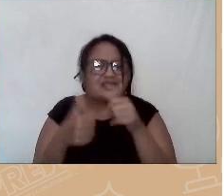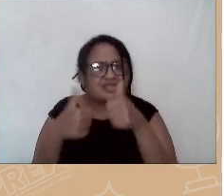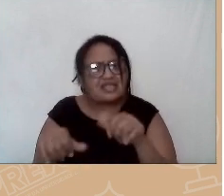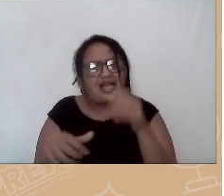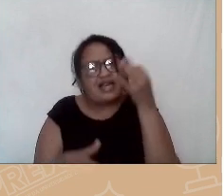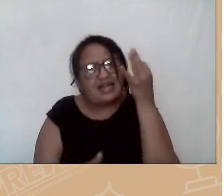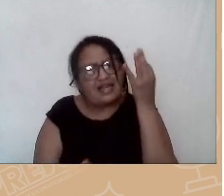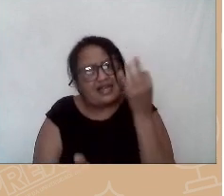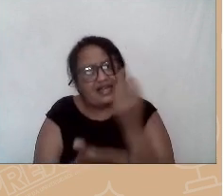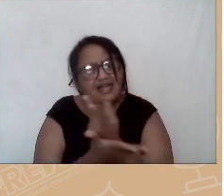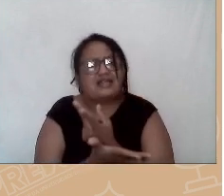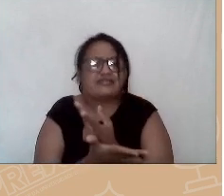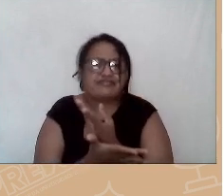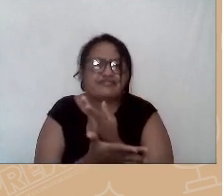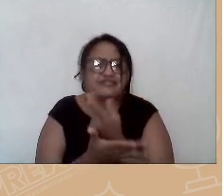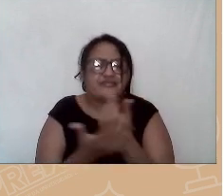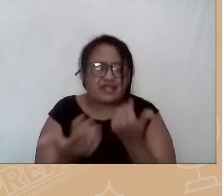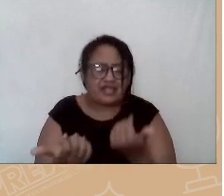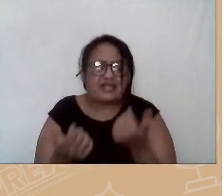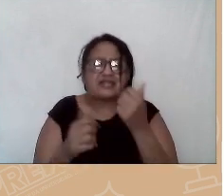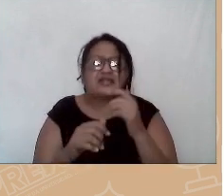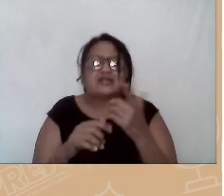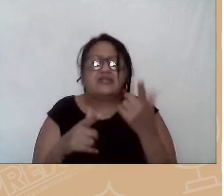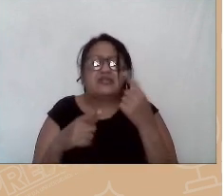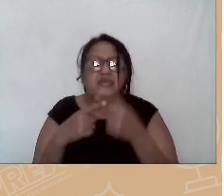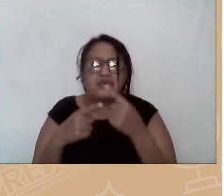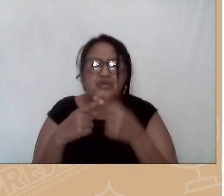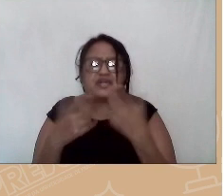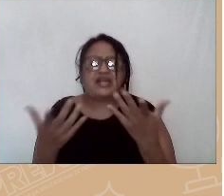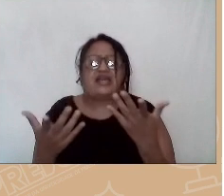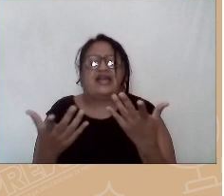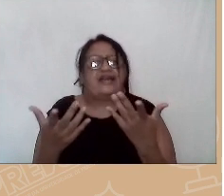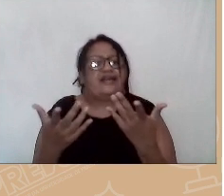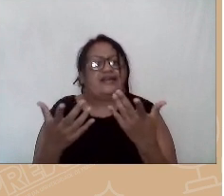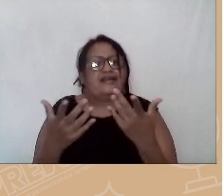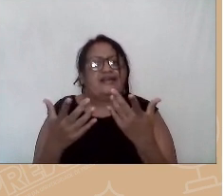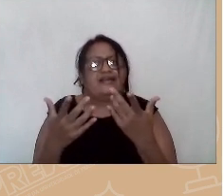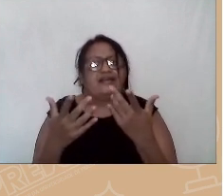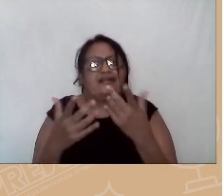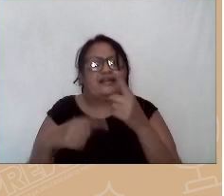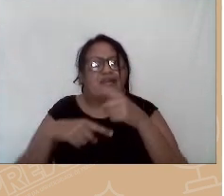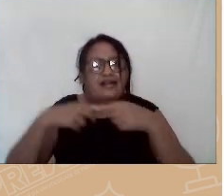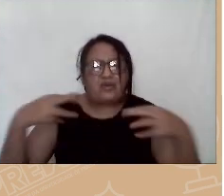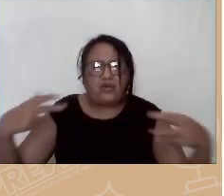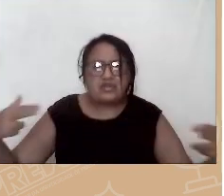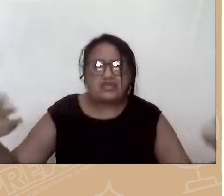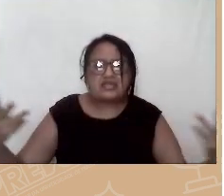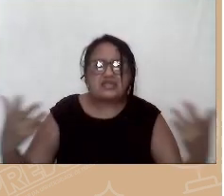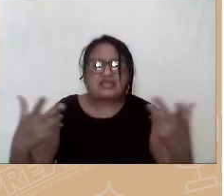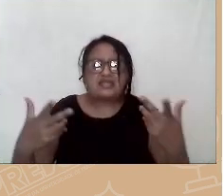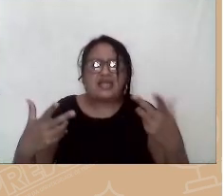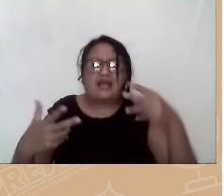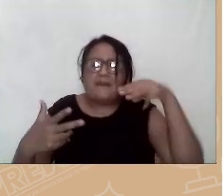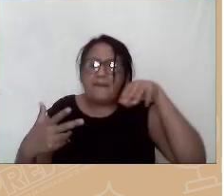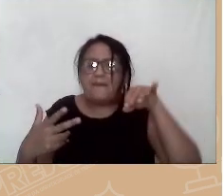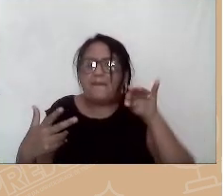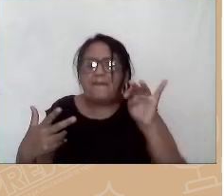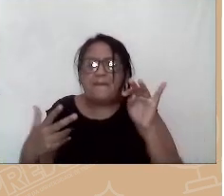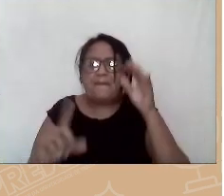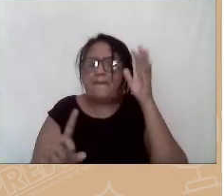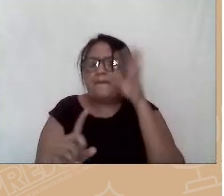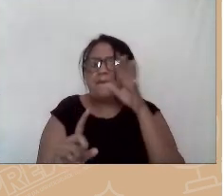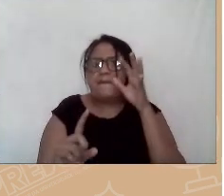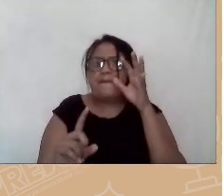há na poesia dele elementos sacros líricos amorosos tem também as sátiras isso tudo constitui